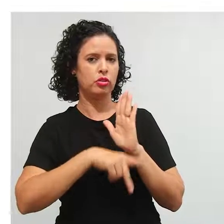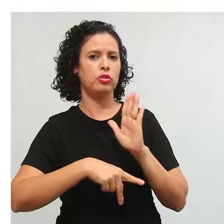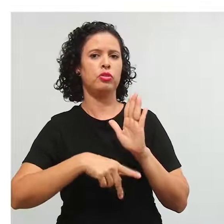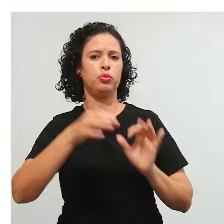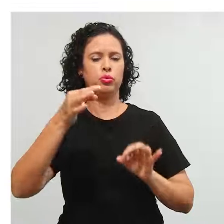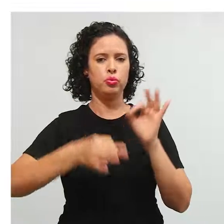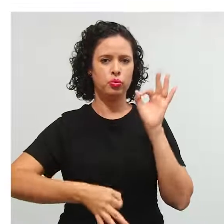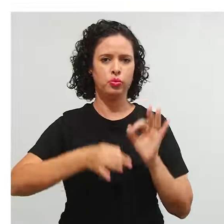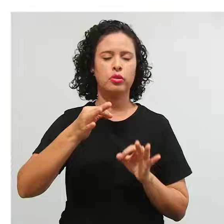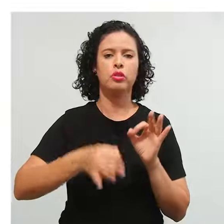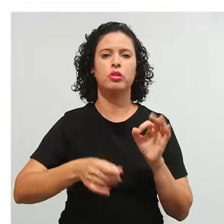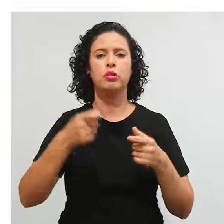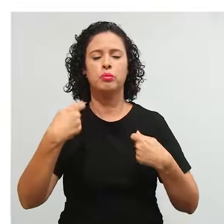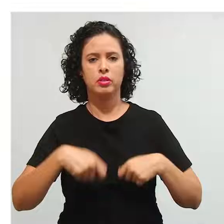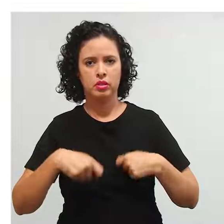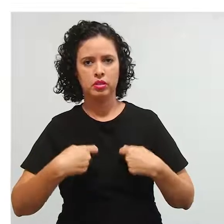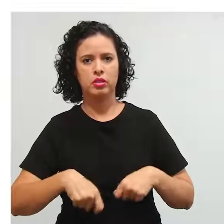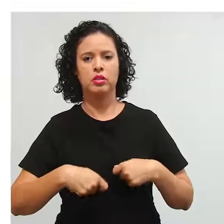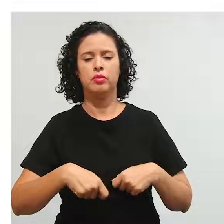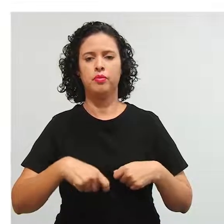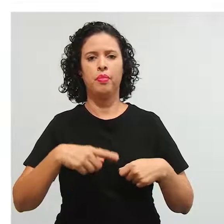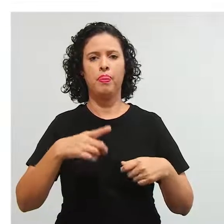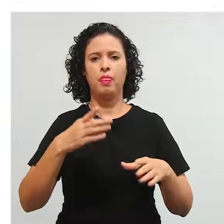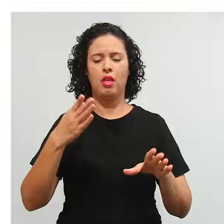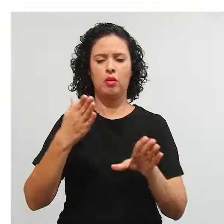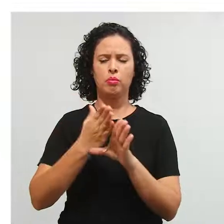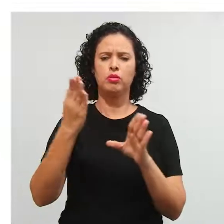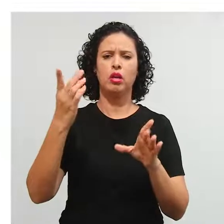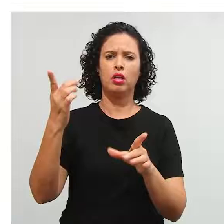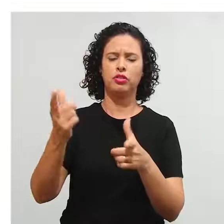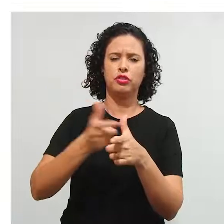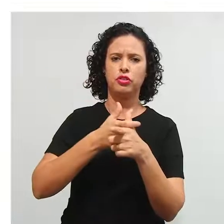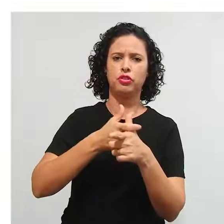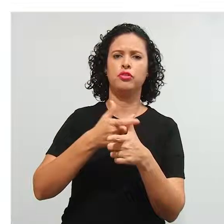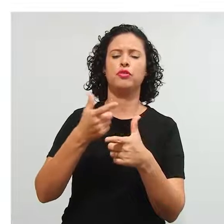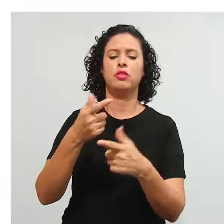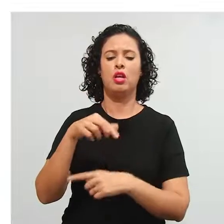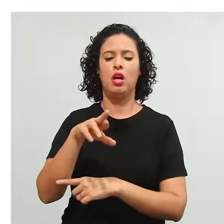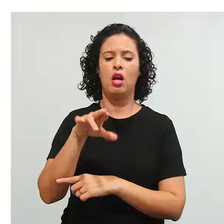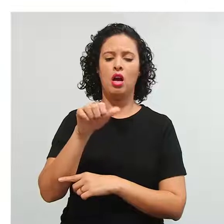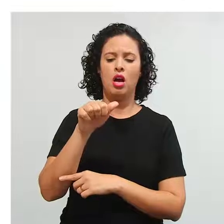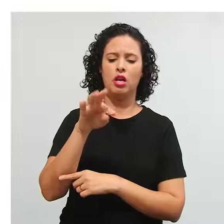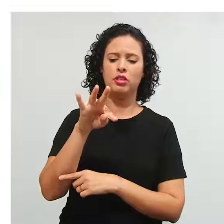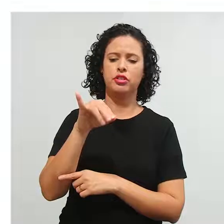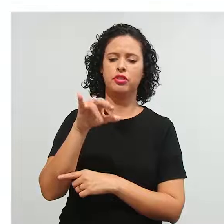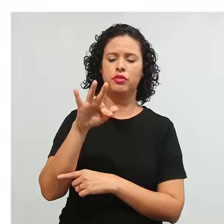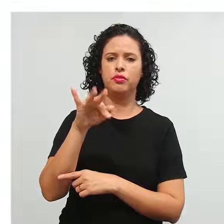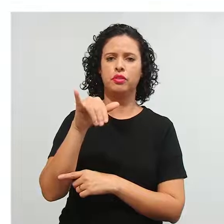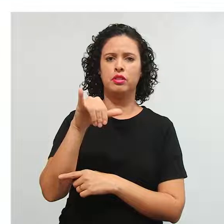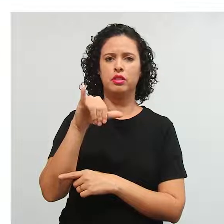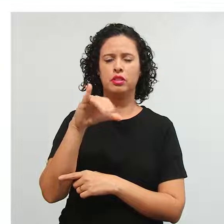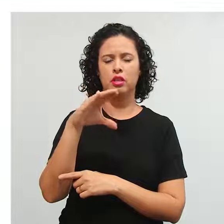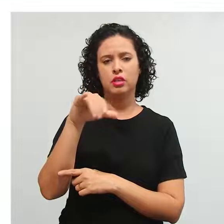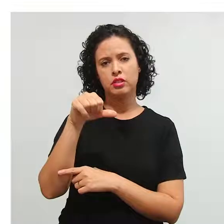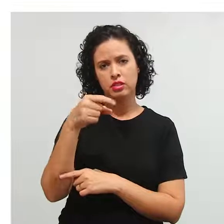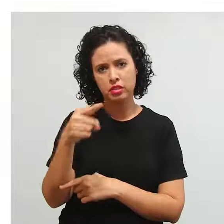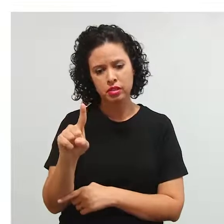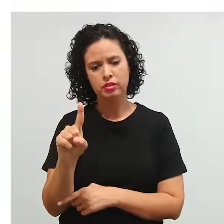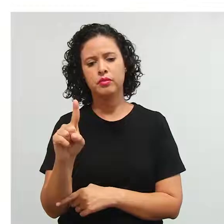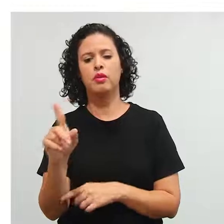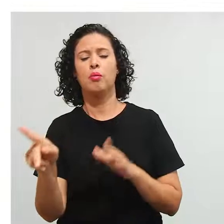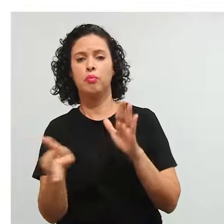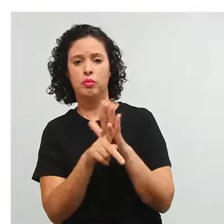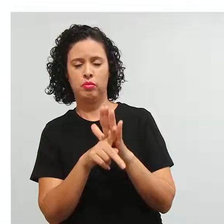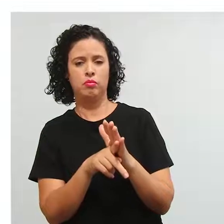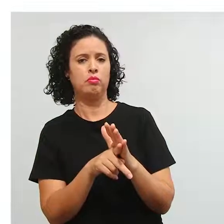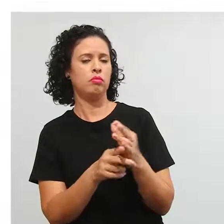ter reconhecimento da dívida, tem que ter ratificação pela autoridade com